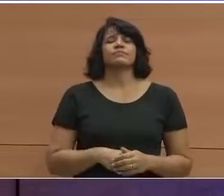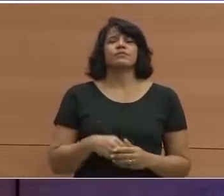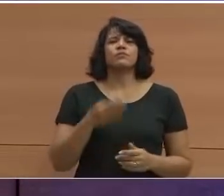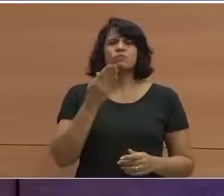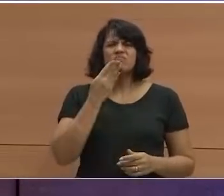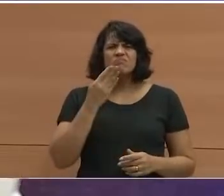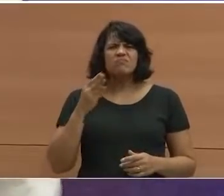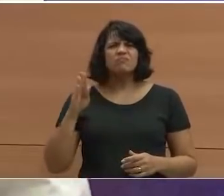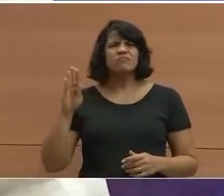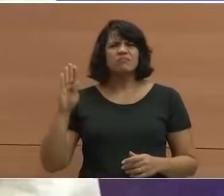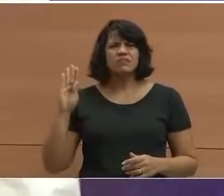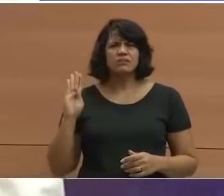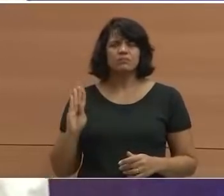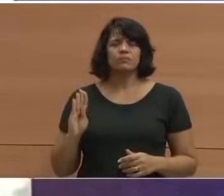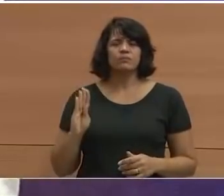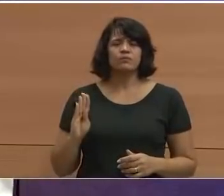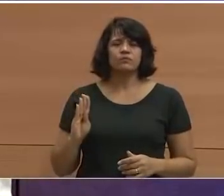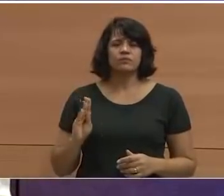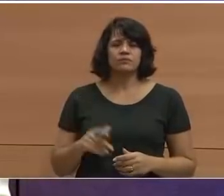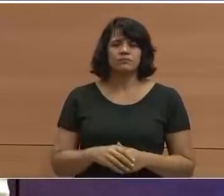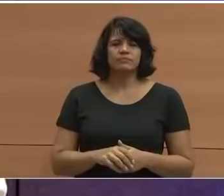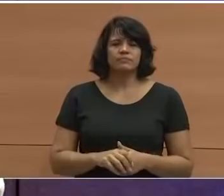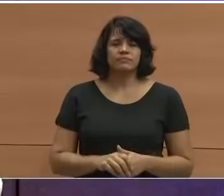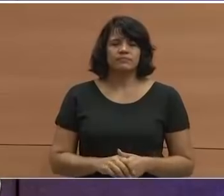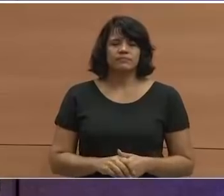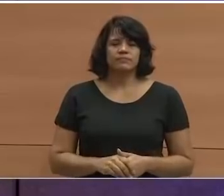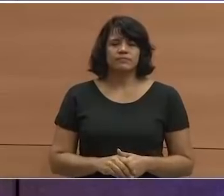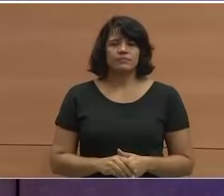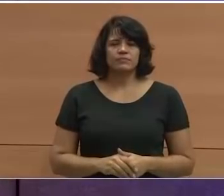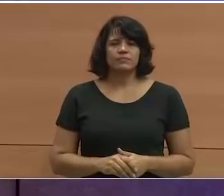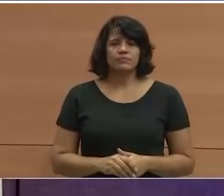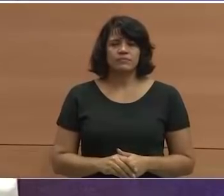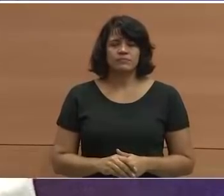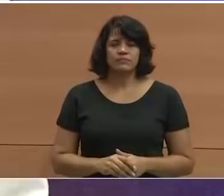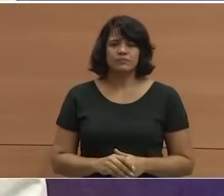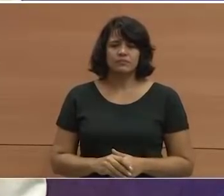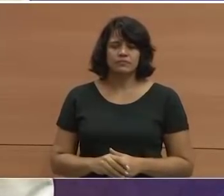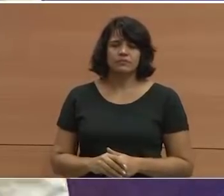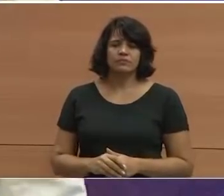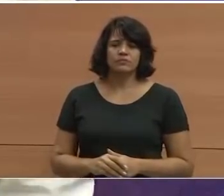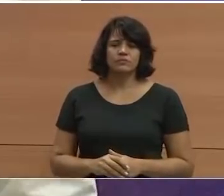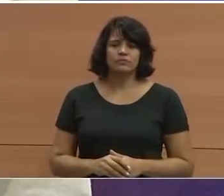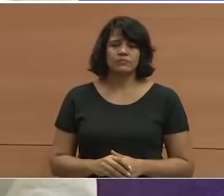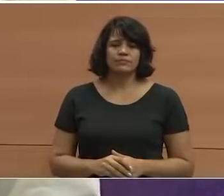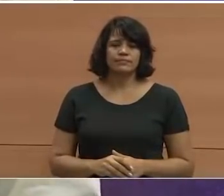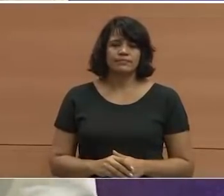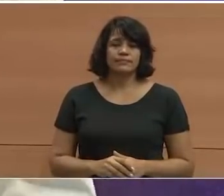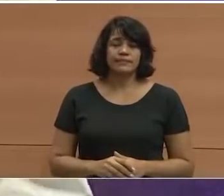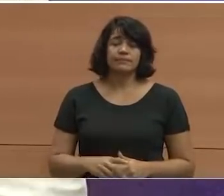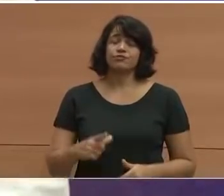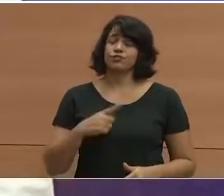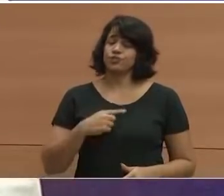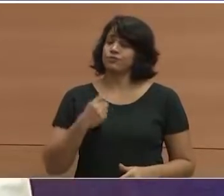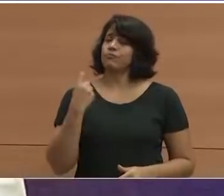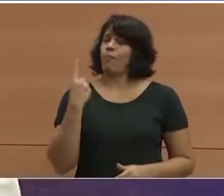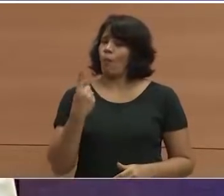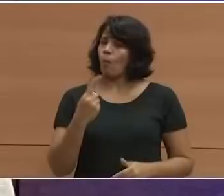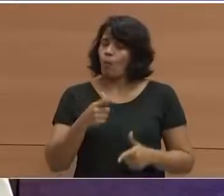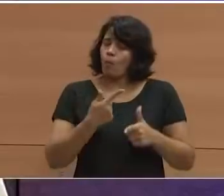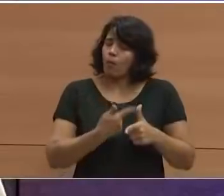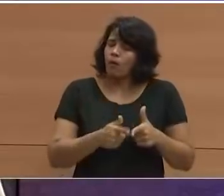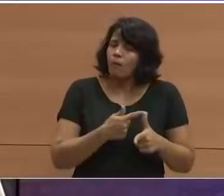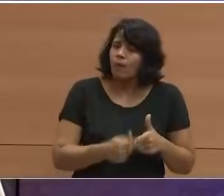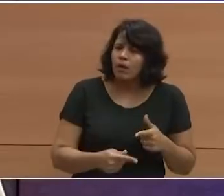dizer, ainda havia uma questão pendente, havia uma questão não resolvida. Que questão